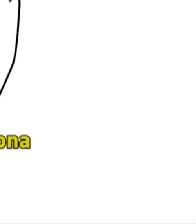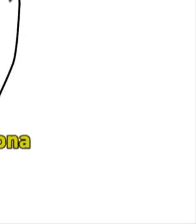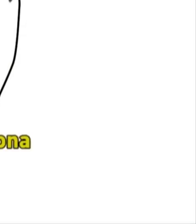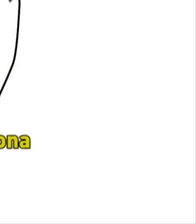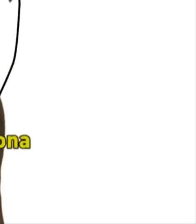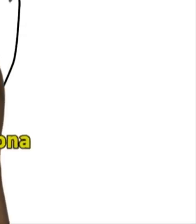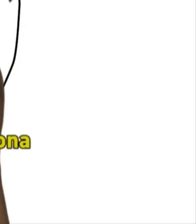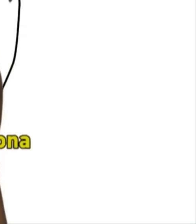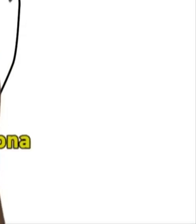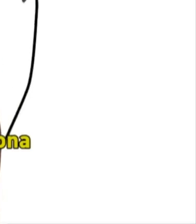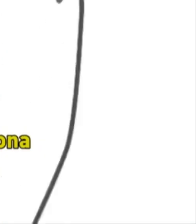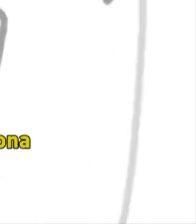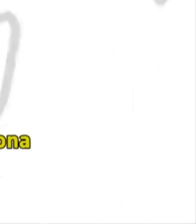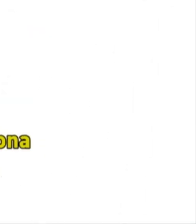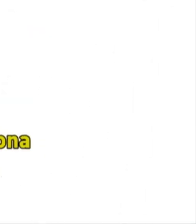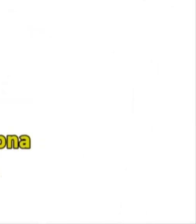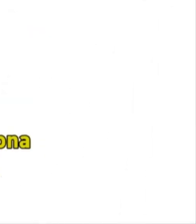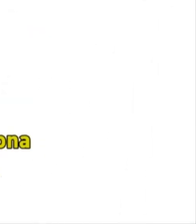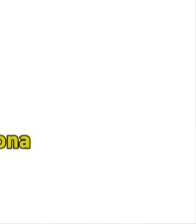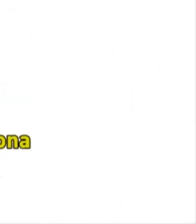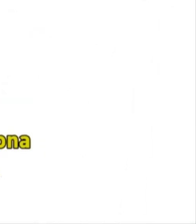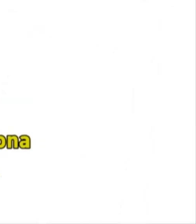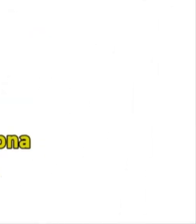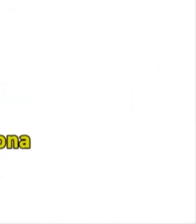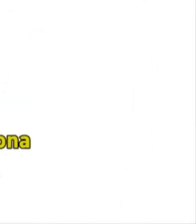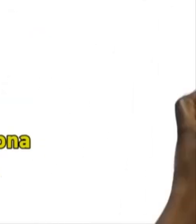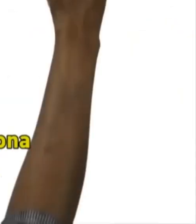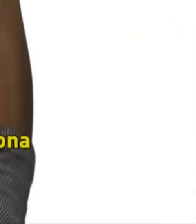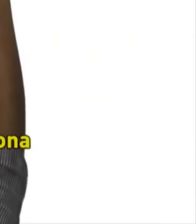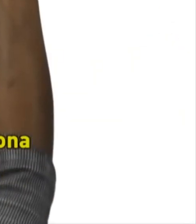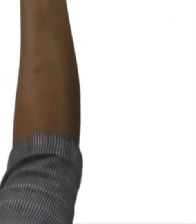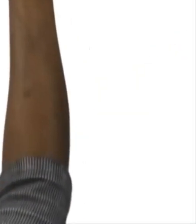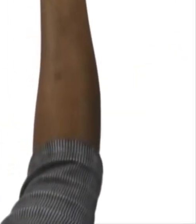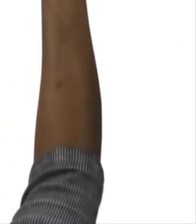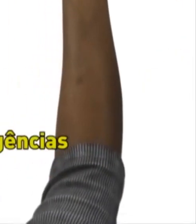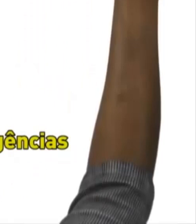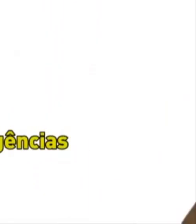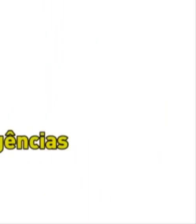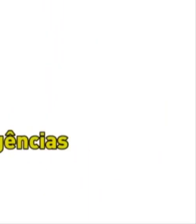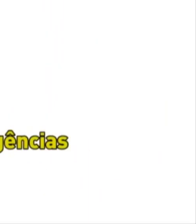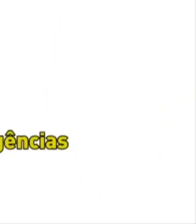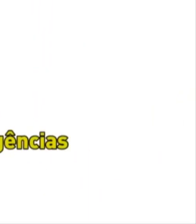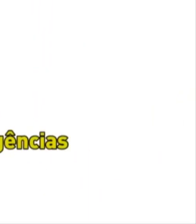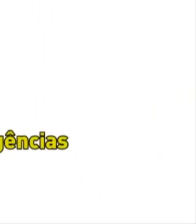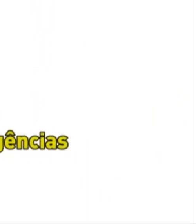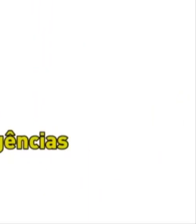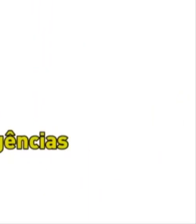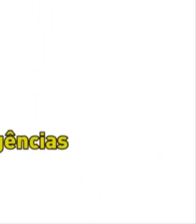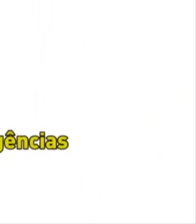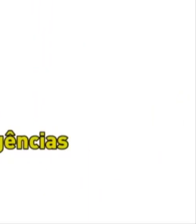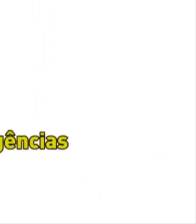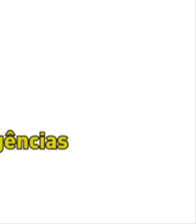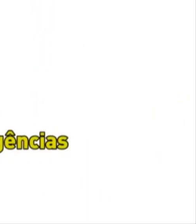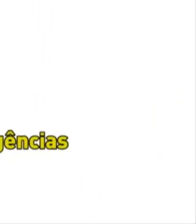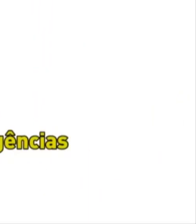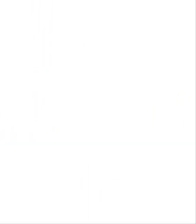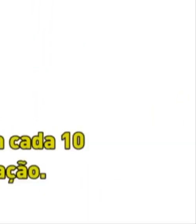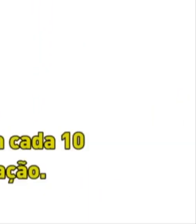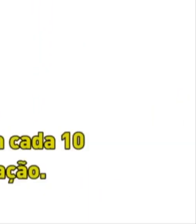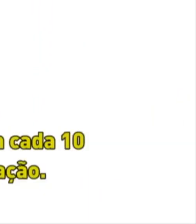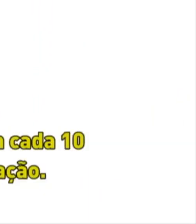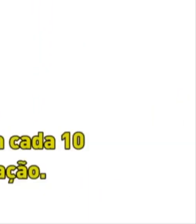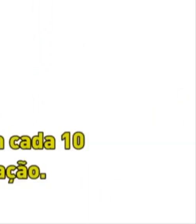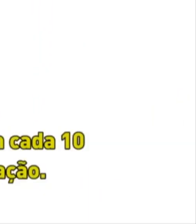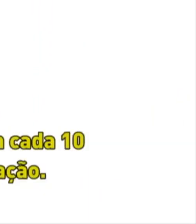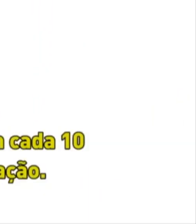The United Nations in Sudan oversees a vast humanitarian operation. Working alongside other aid agencies and the government,